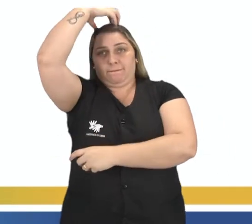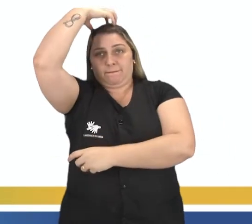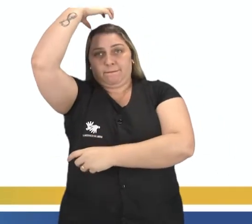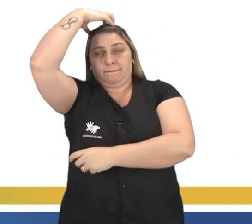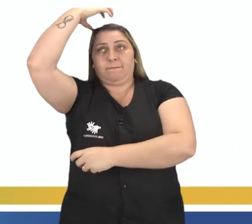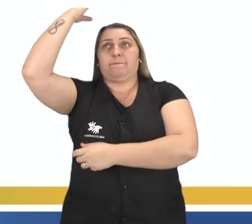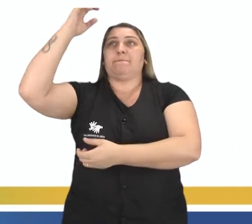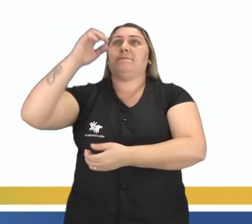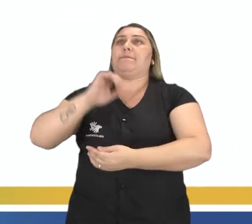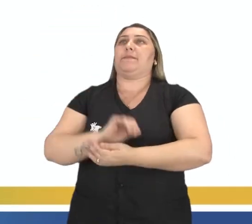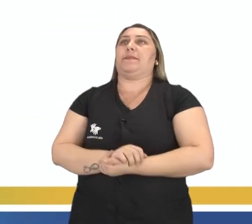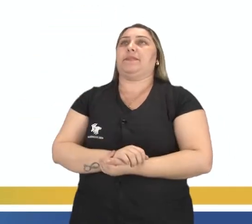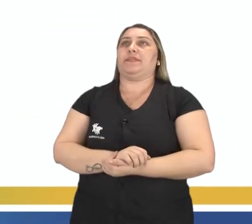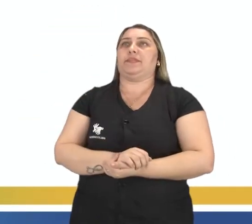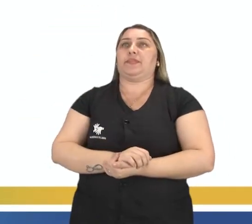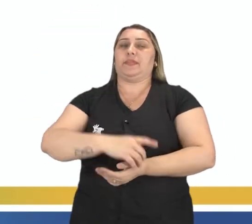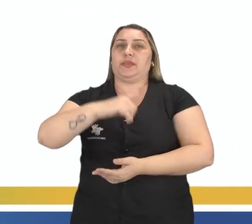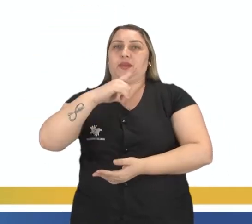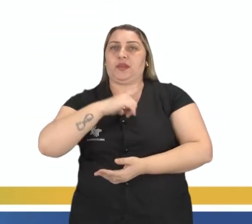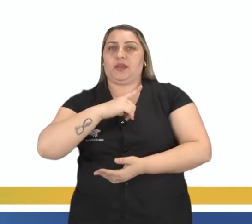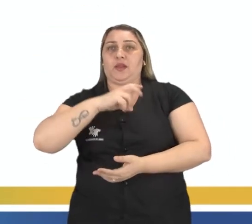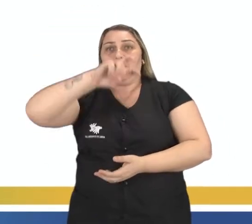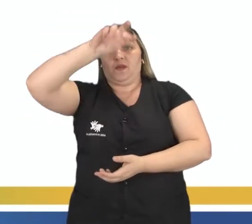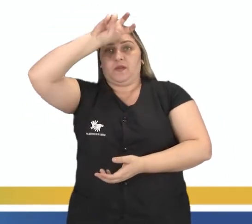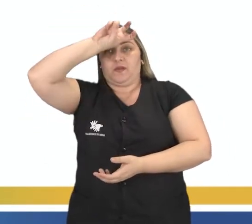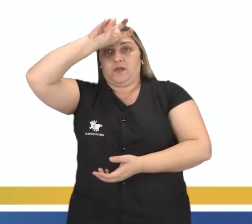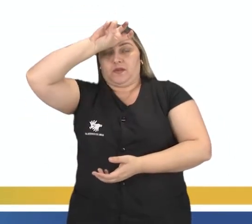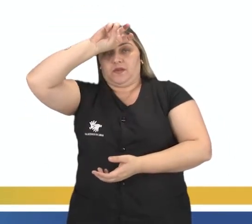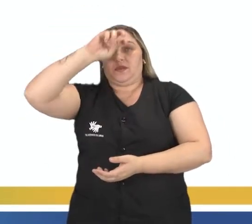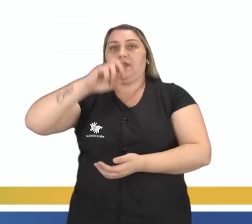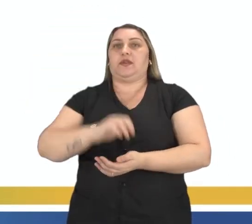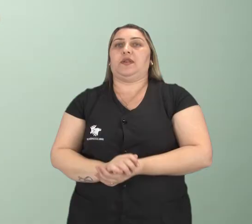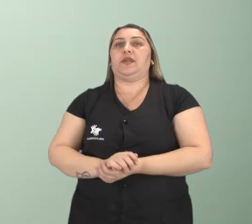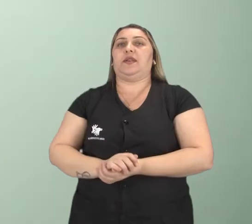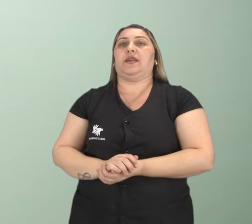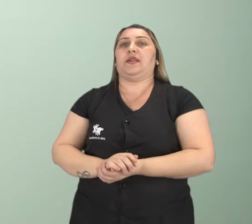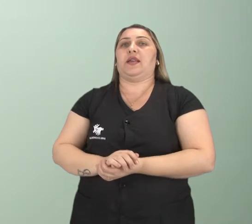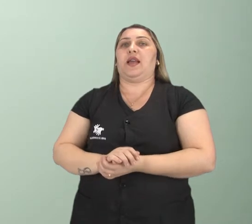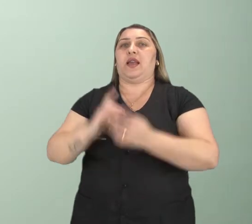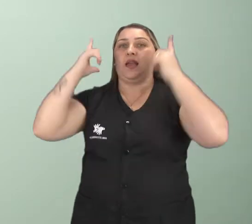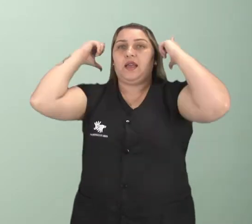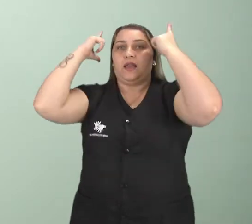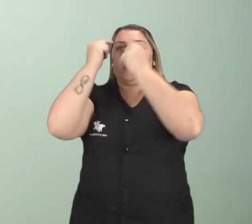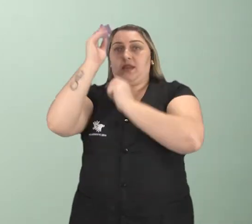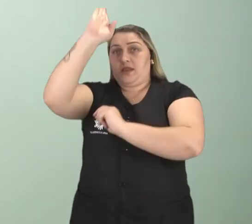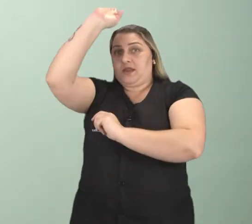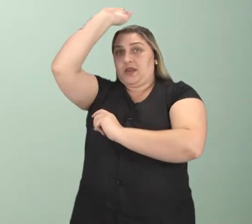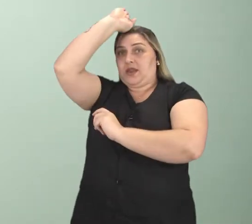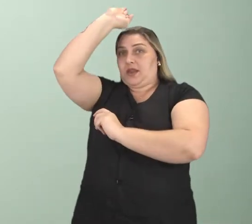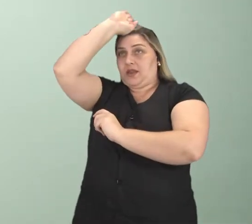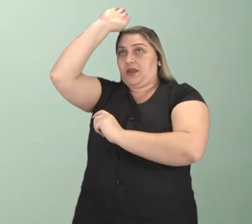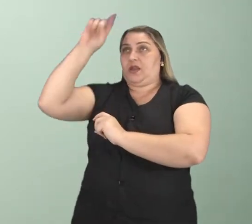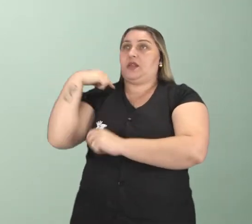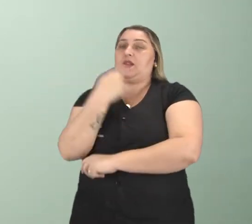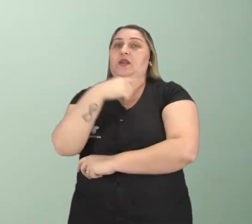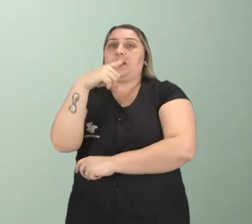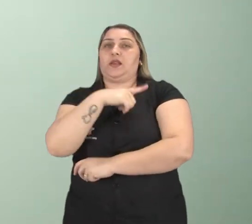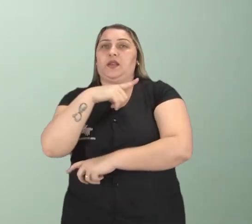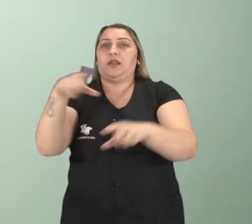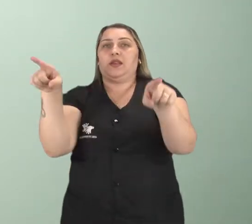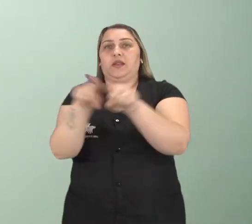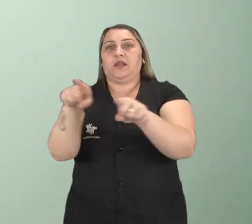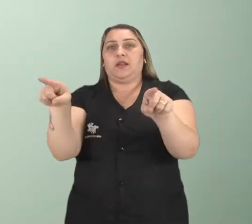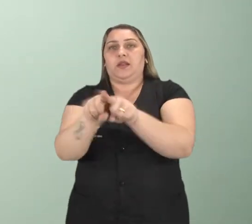ao mesmo tempo, como eu disse para vocês, que tínhamos o Egito, né? Que tínhamos a Grécia, a Roma, nós temos esses